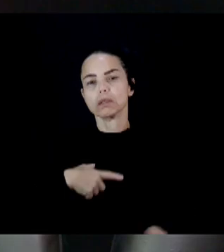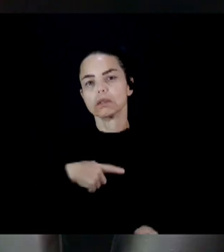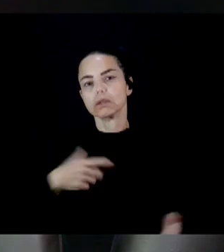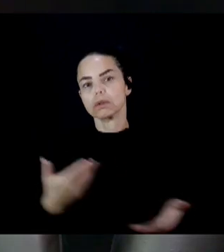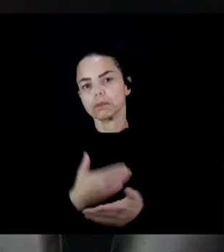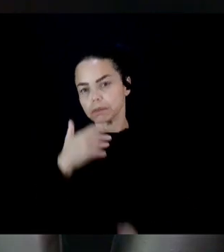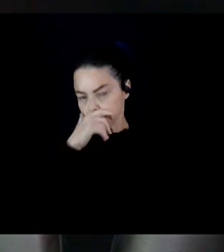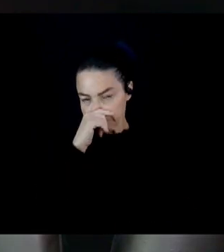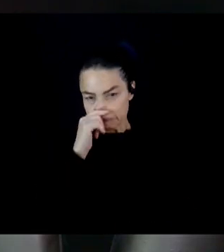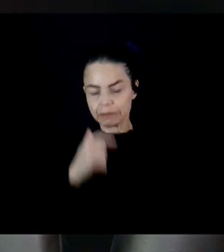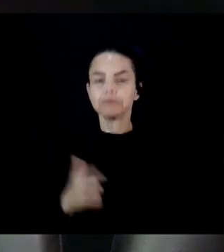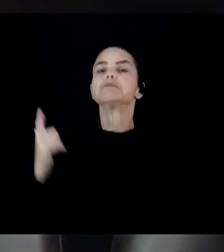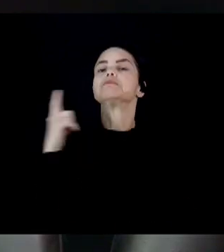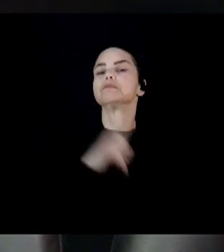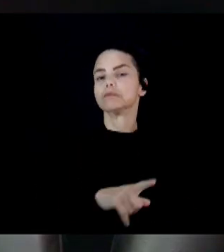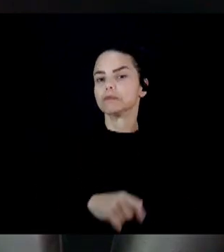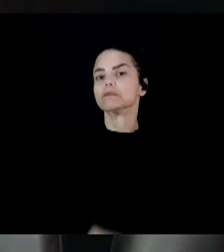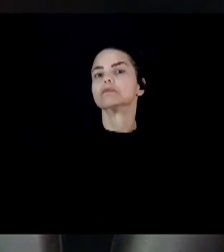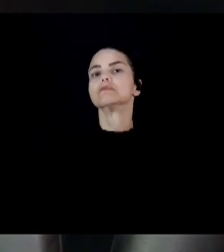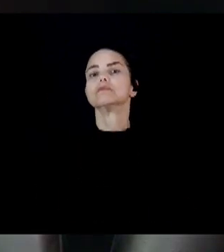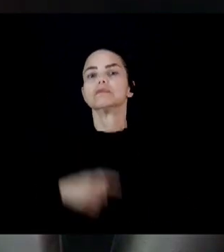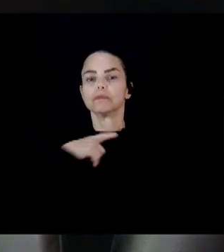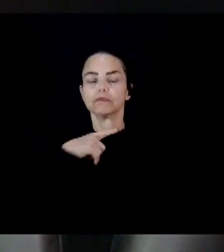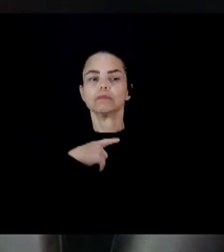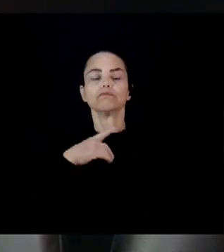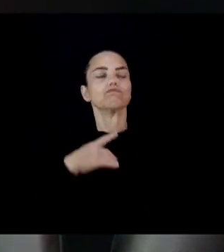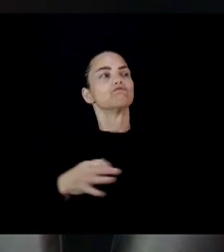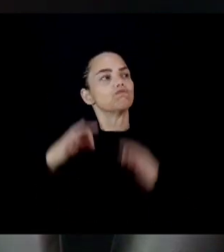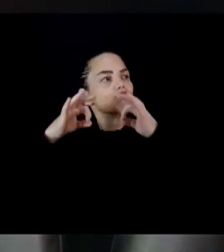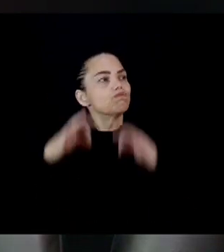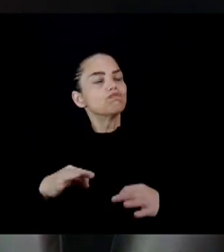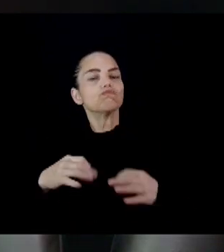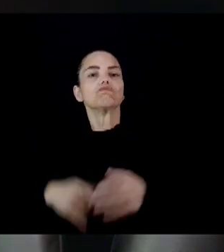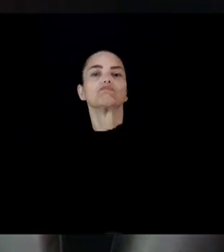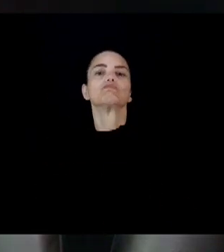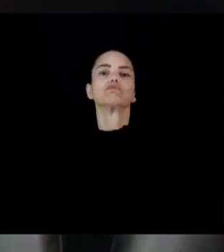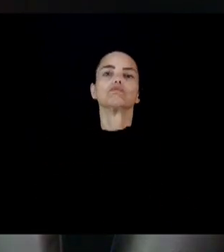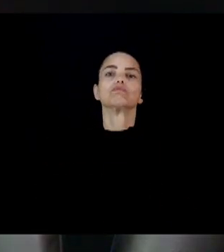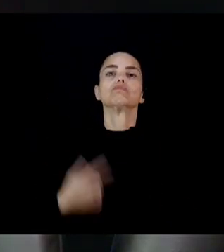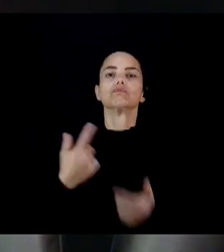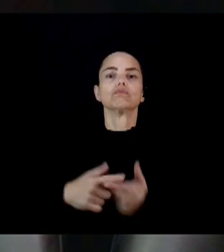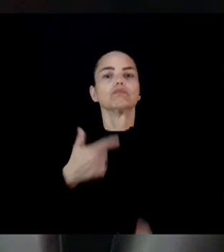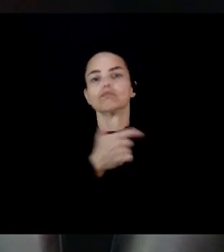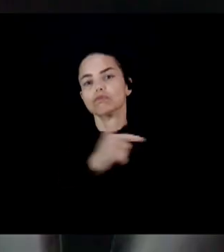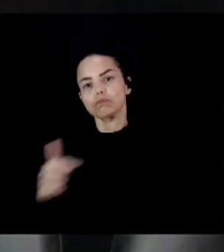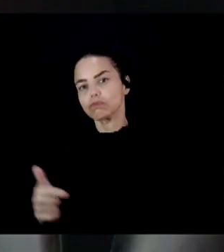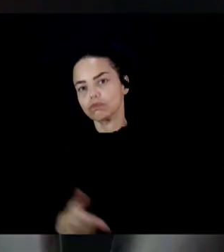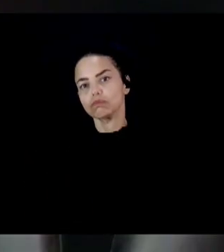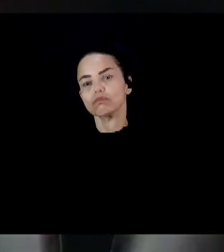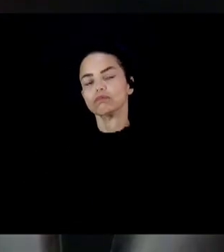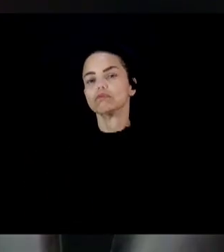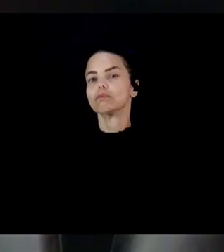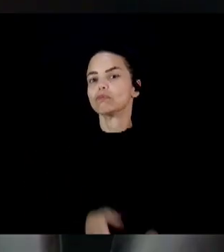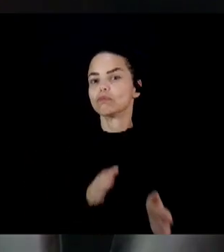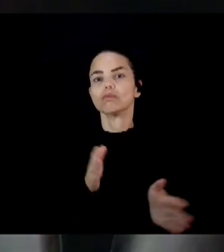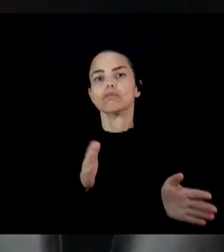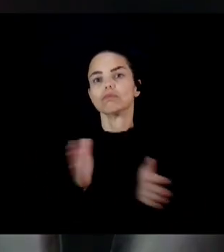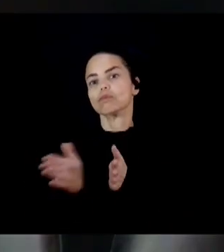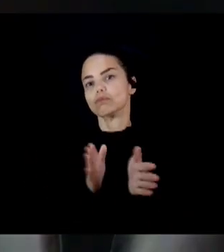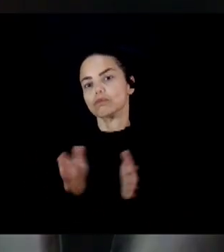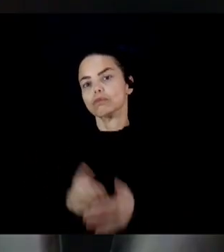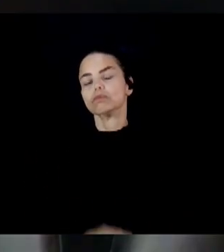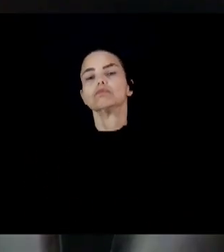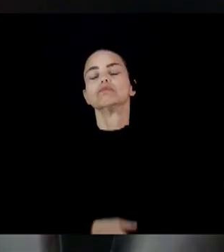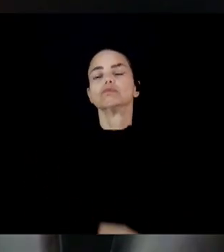ele consegue ter essa lucidez maior, porque ele não teve tanto acesso às situações